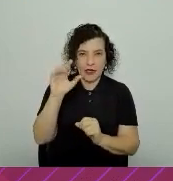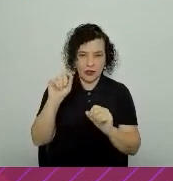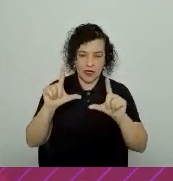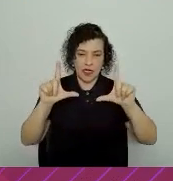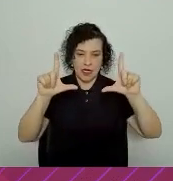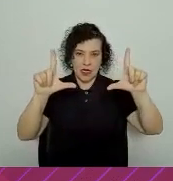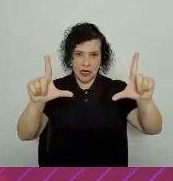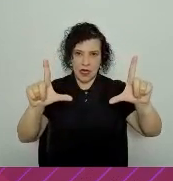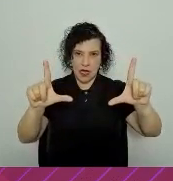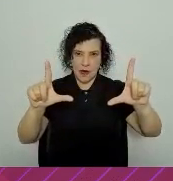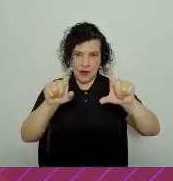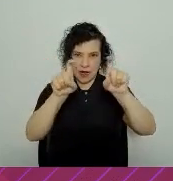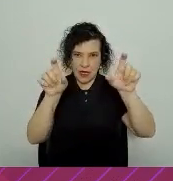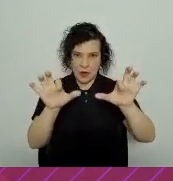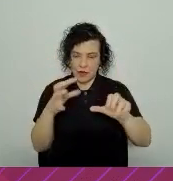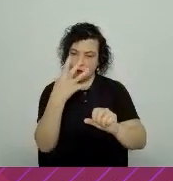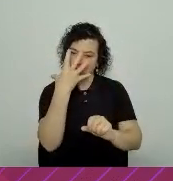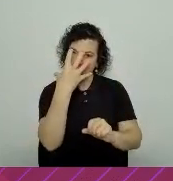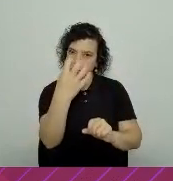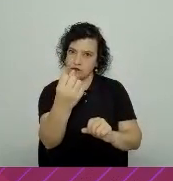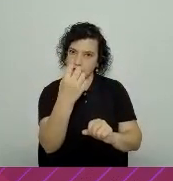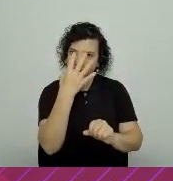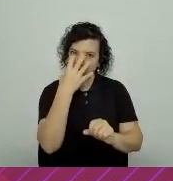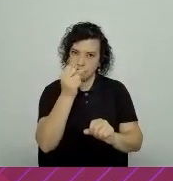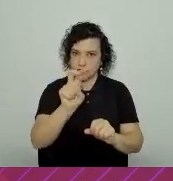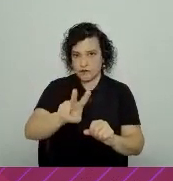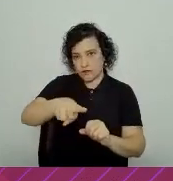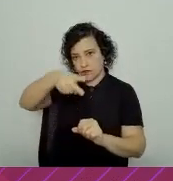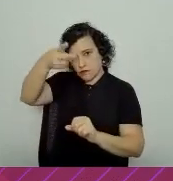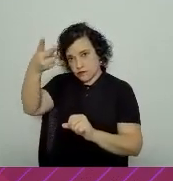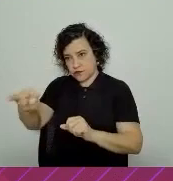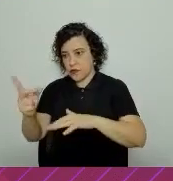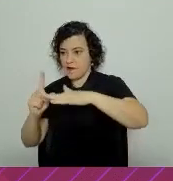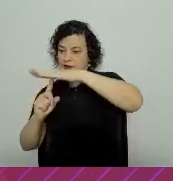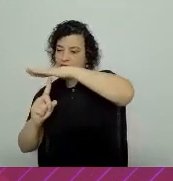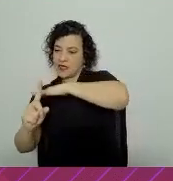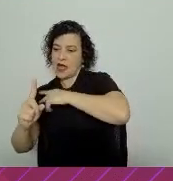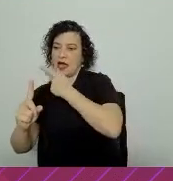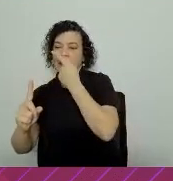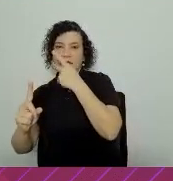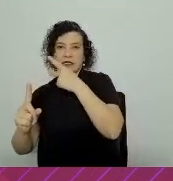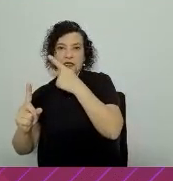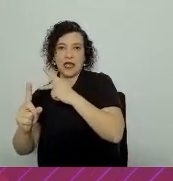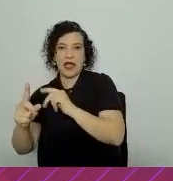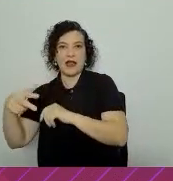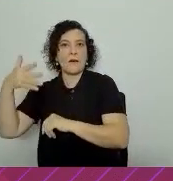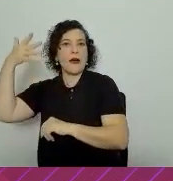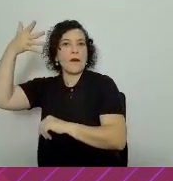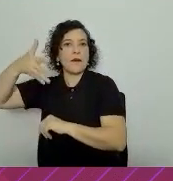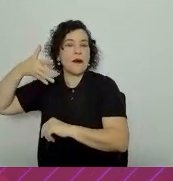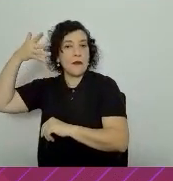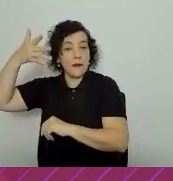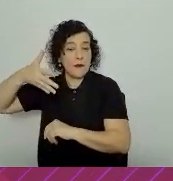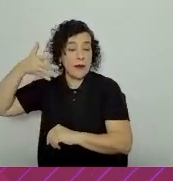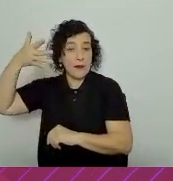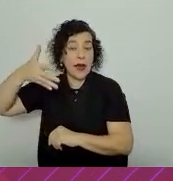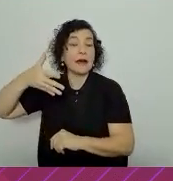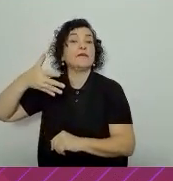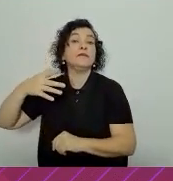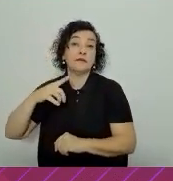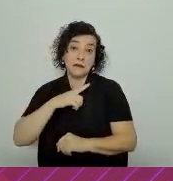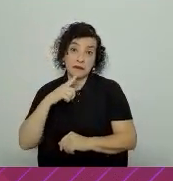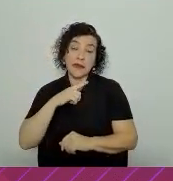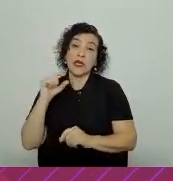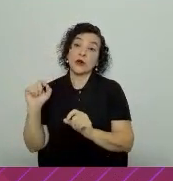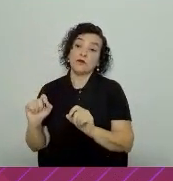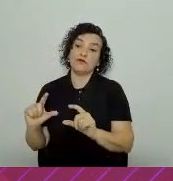a minha imagem para o meu avatar e quem tava fazendo a palestra do meu avatar então ali a gente tem um